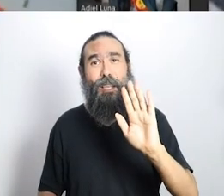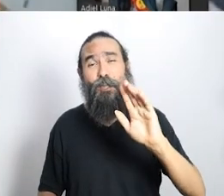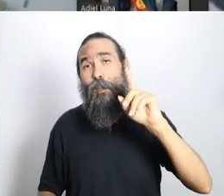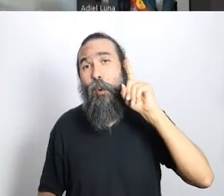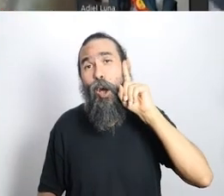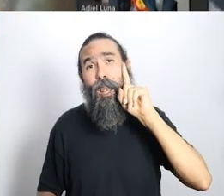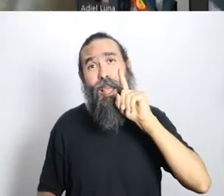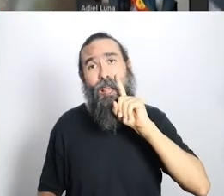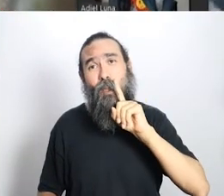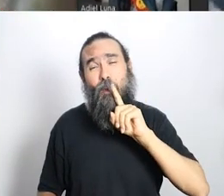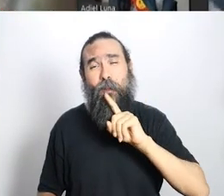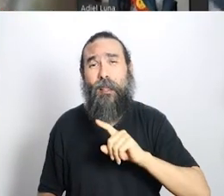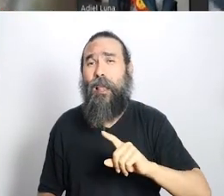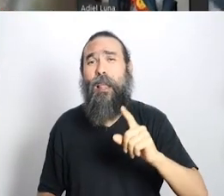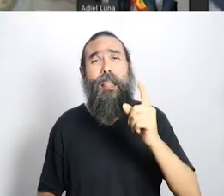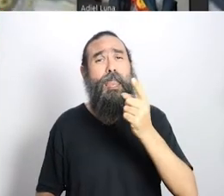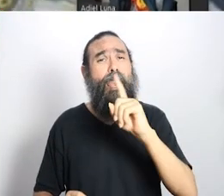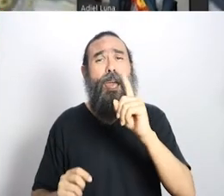Adeus,